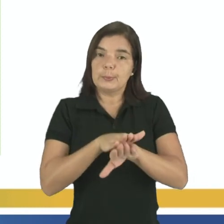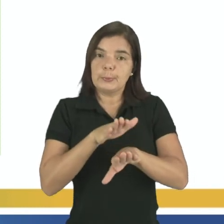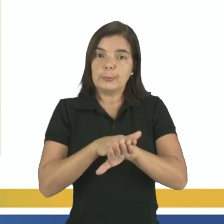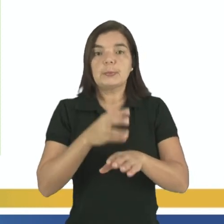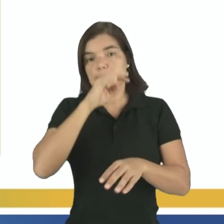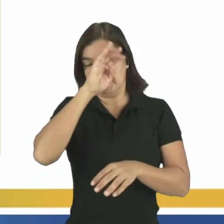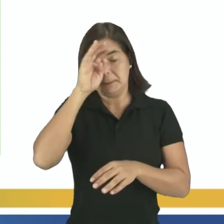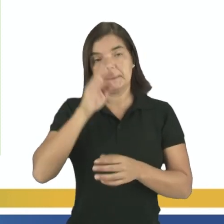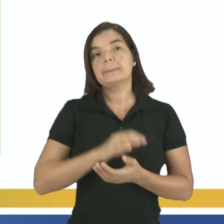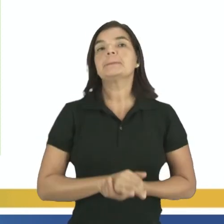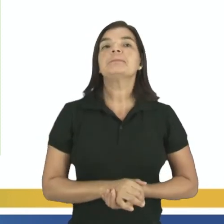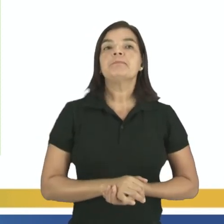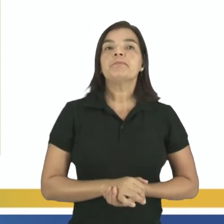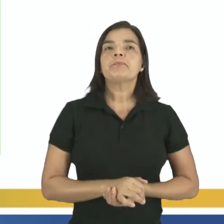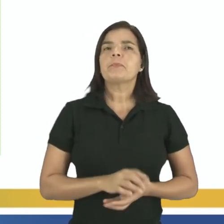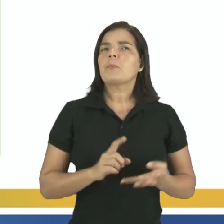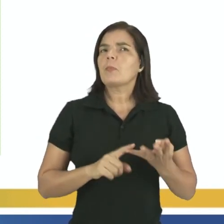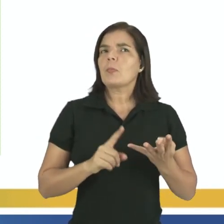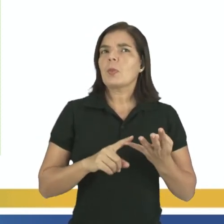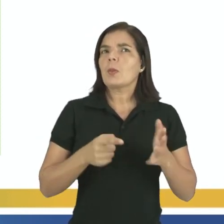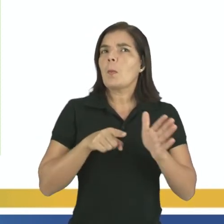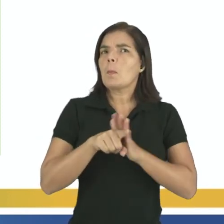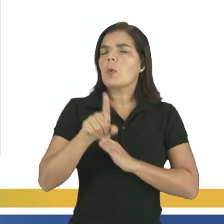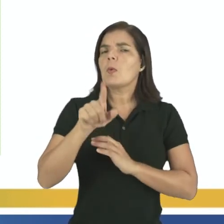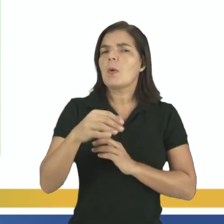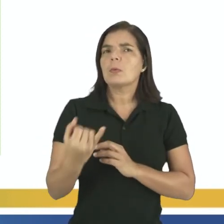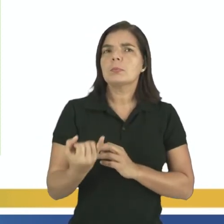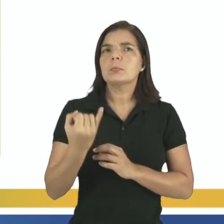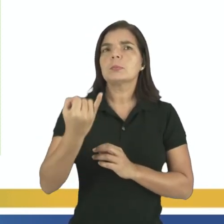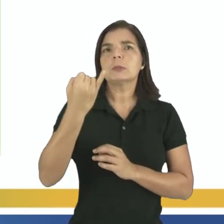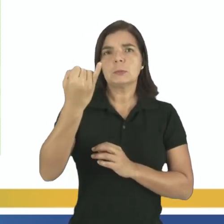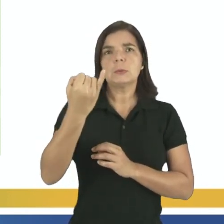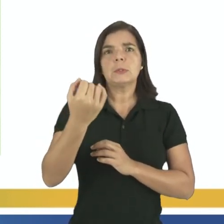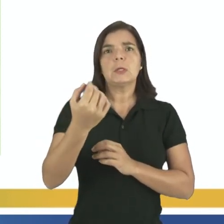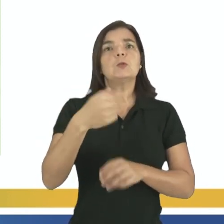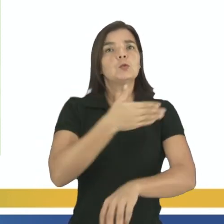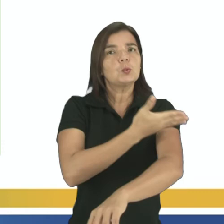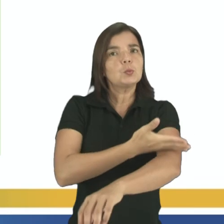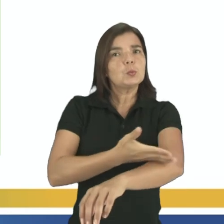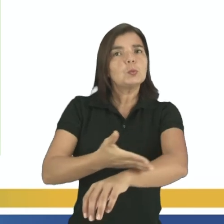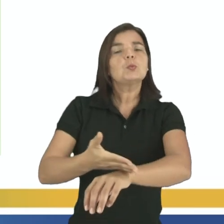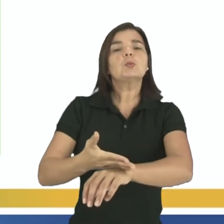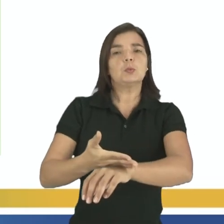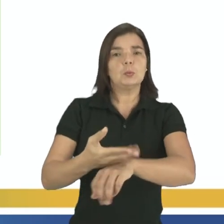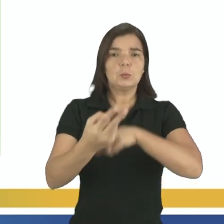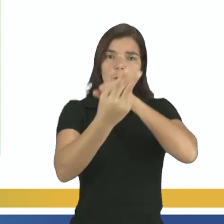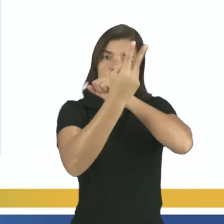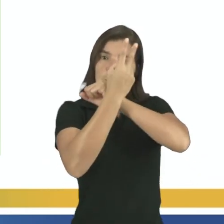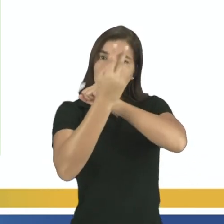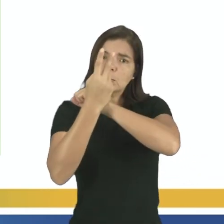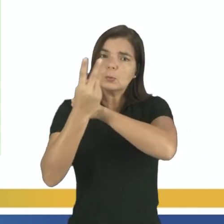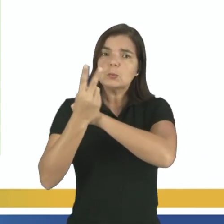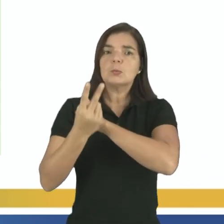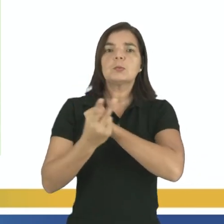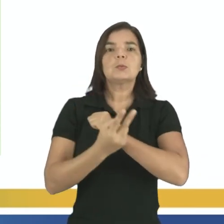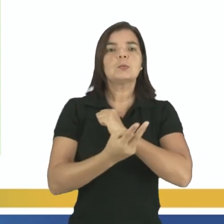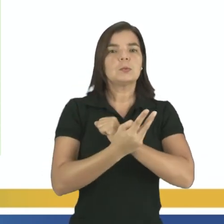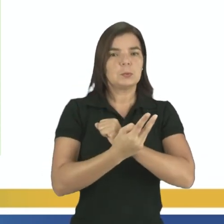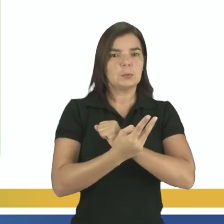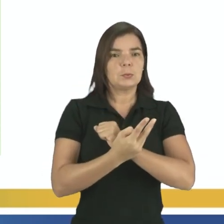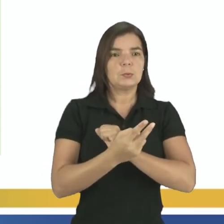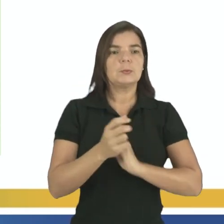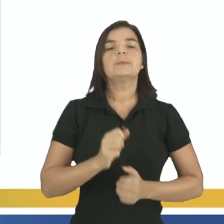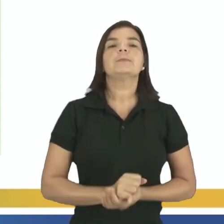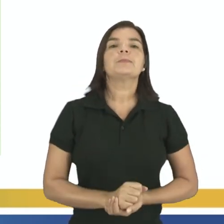sexualmente transmissíveis. Quarta questão: por que é importante manter hábitos que construam o